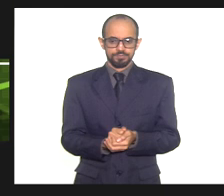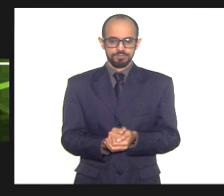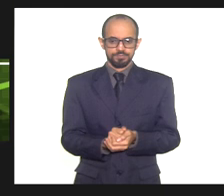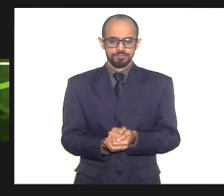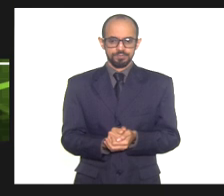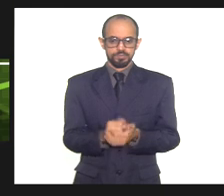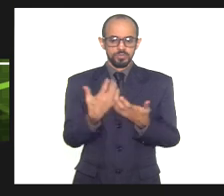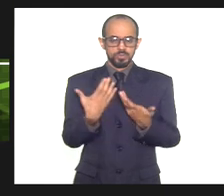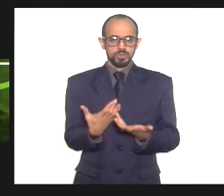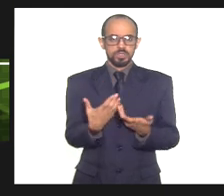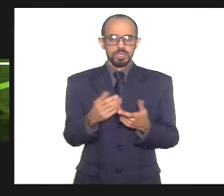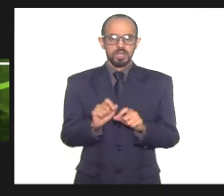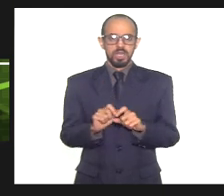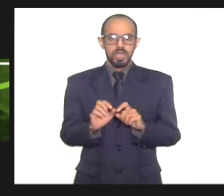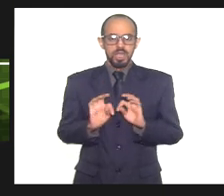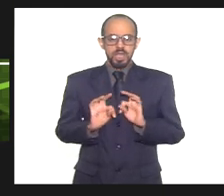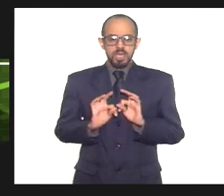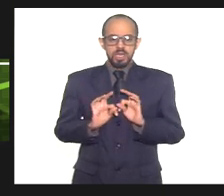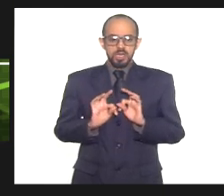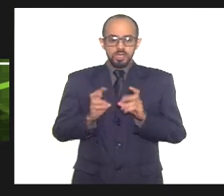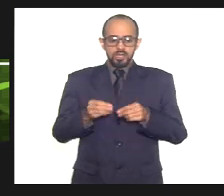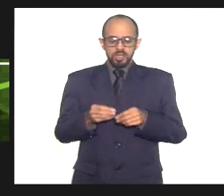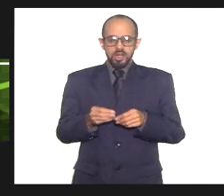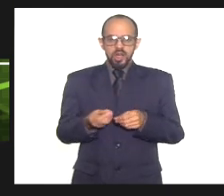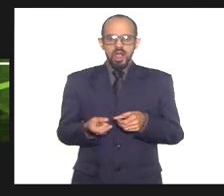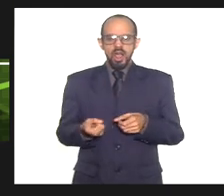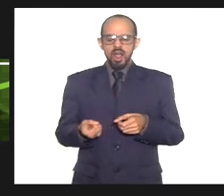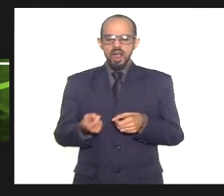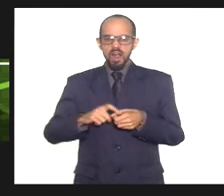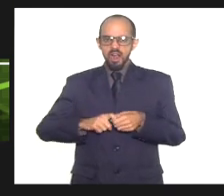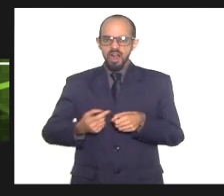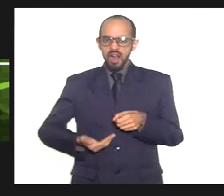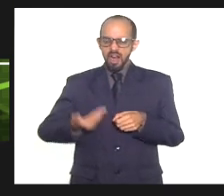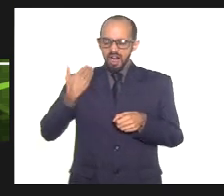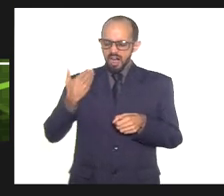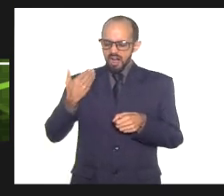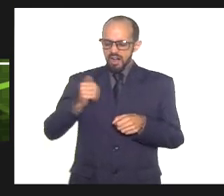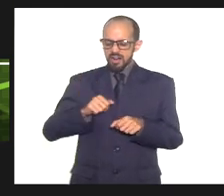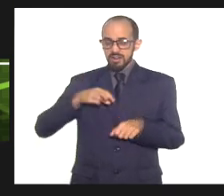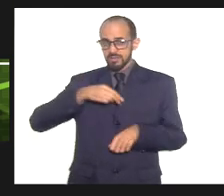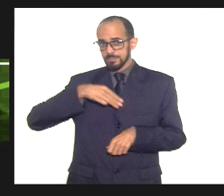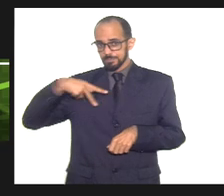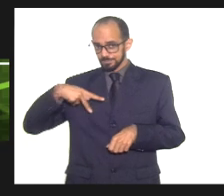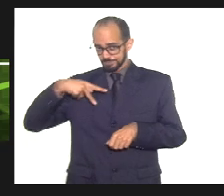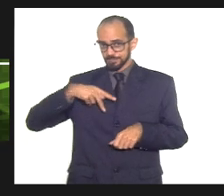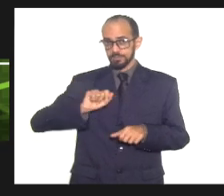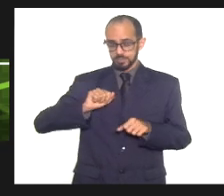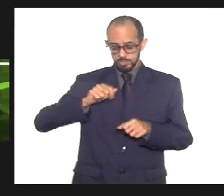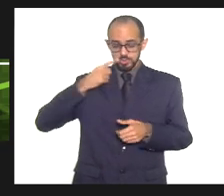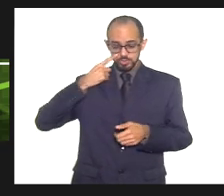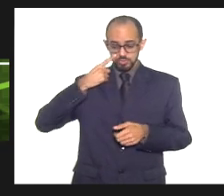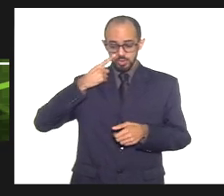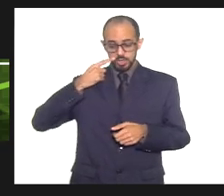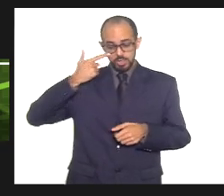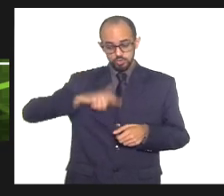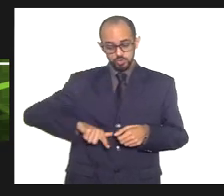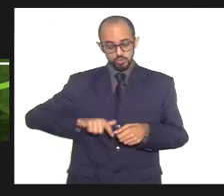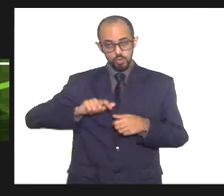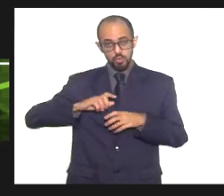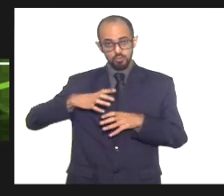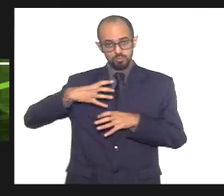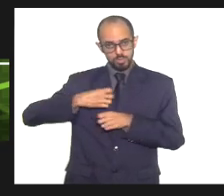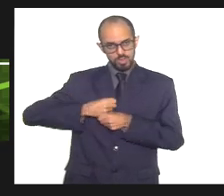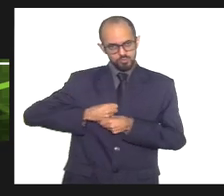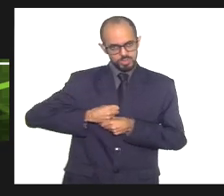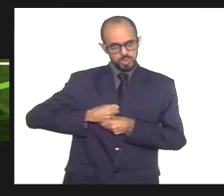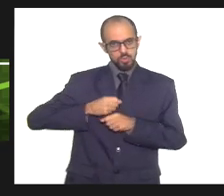que esse tópico seja revisto pela ANP, já discutimos isso com a ANP, mas isso